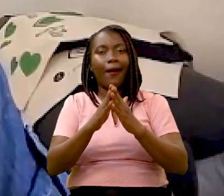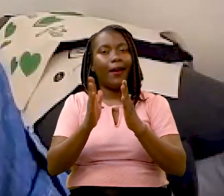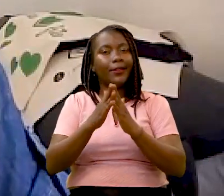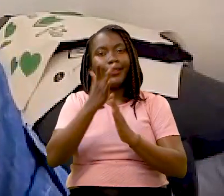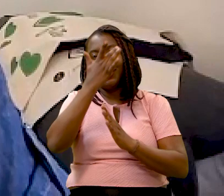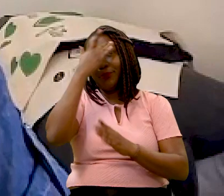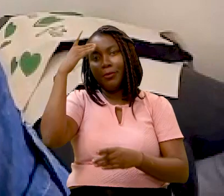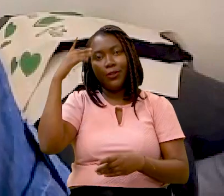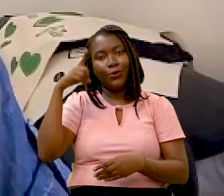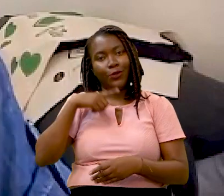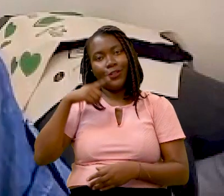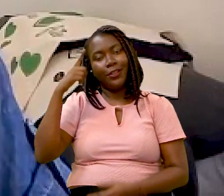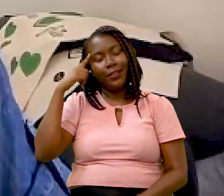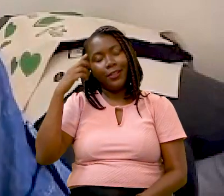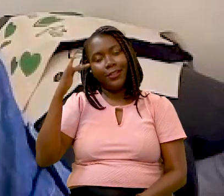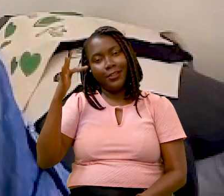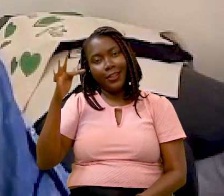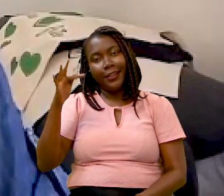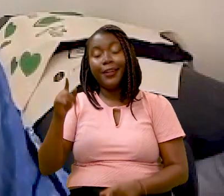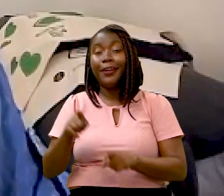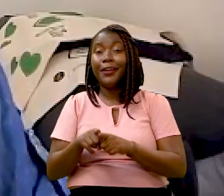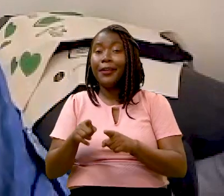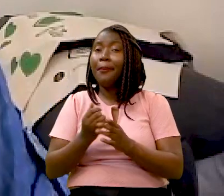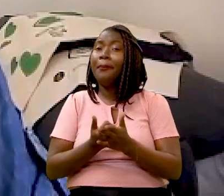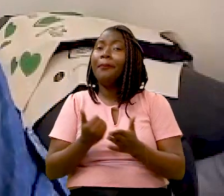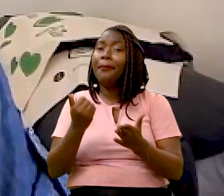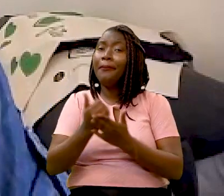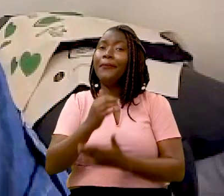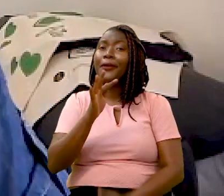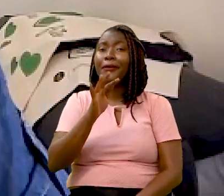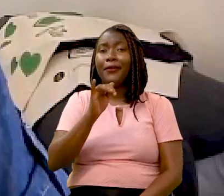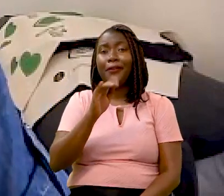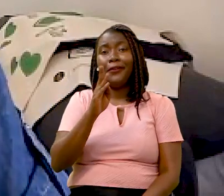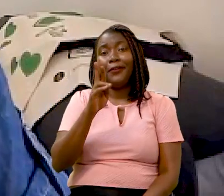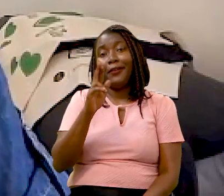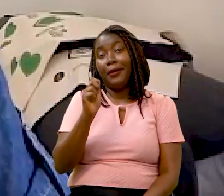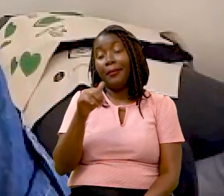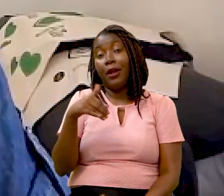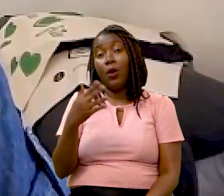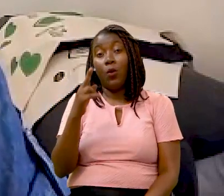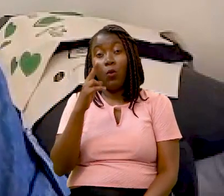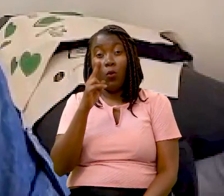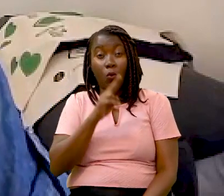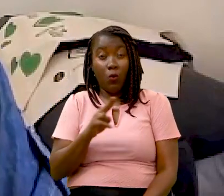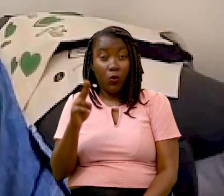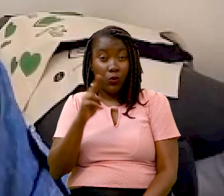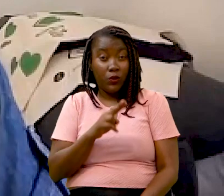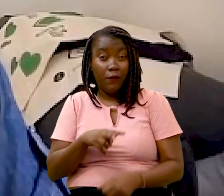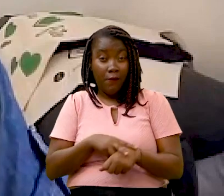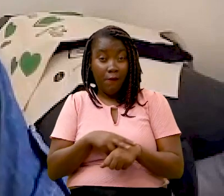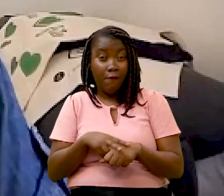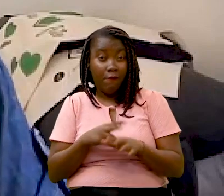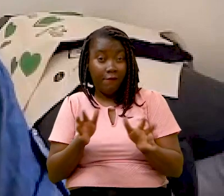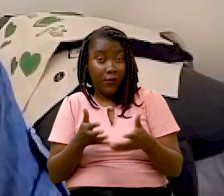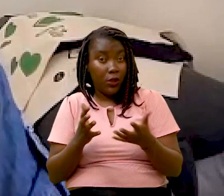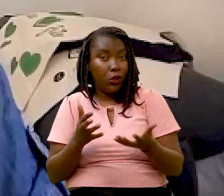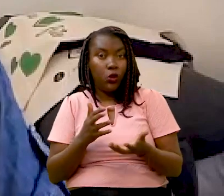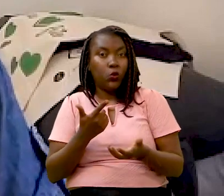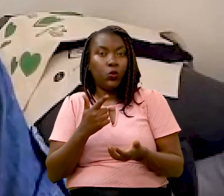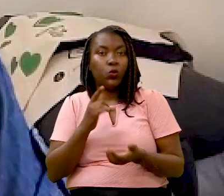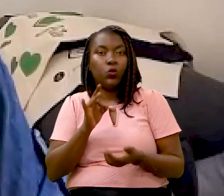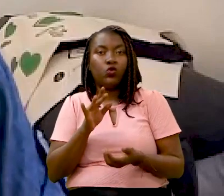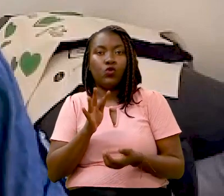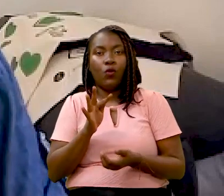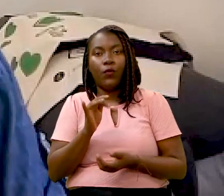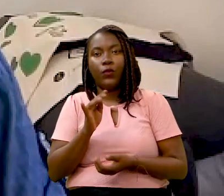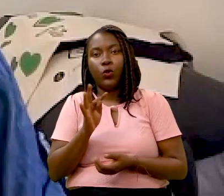pessoas com enxaqueca. E caprichar em fibras, porque quando a gente consome os vegetais, eu não tenho só fitoquímicos,